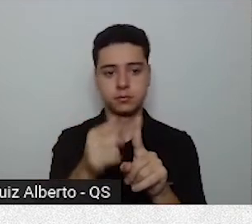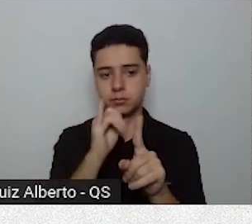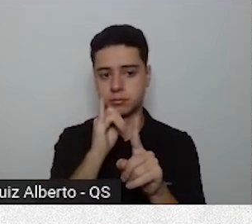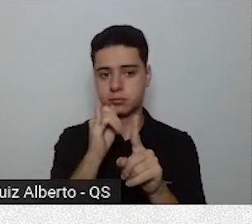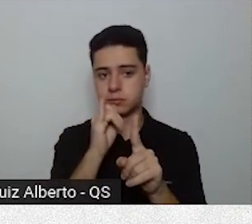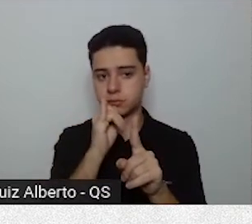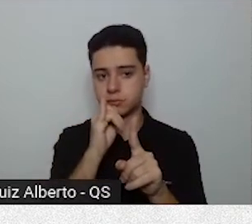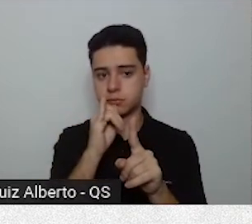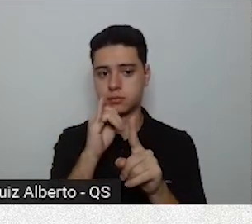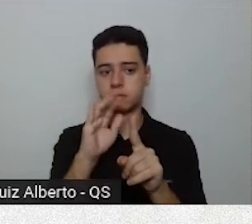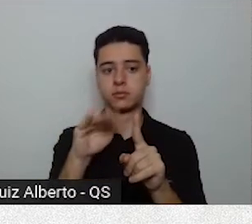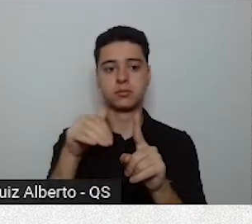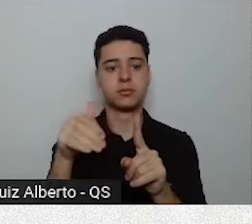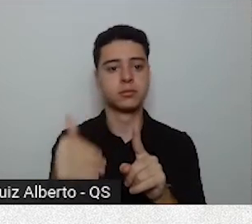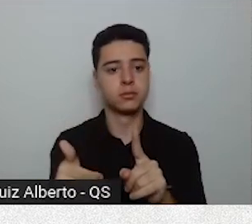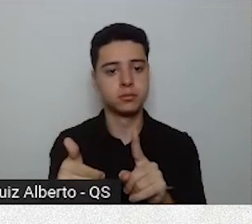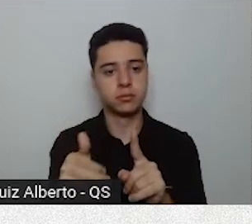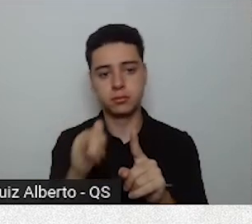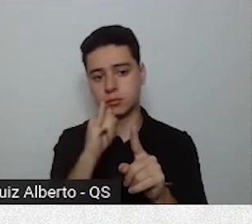Na linha